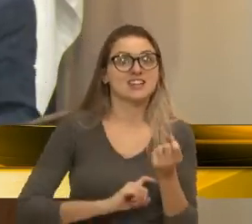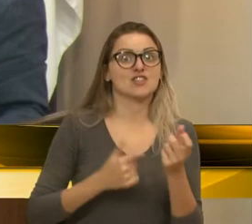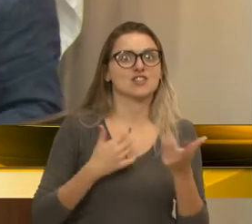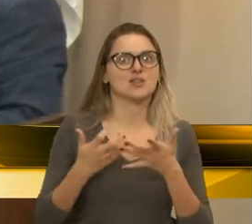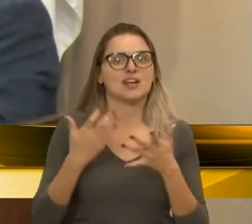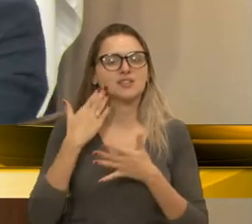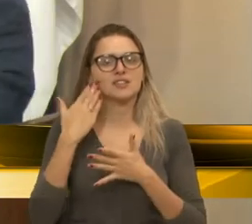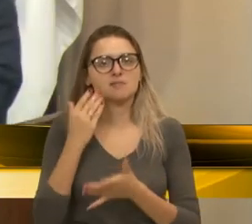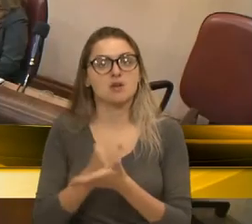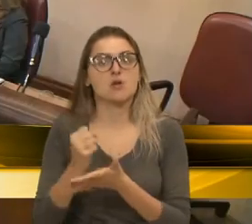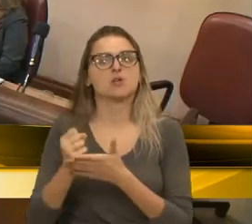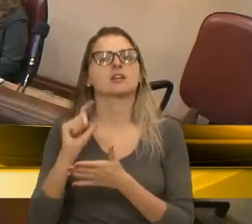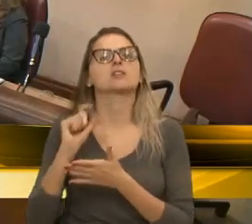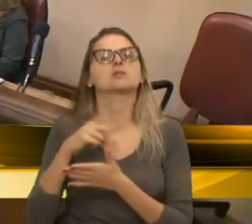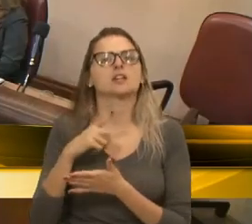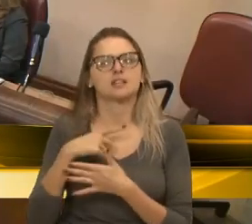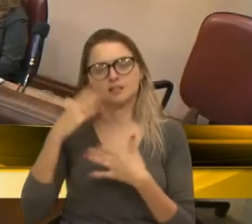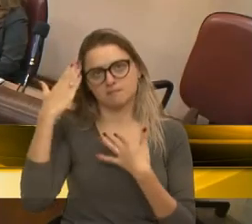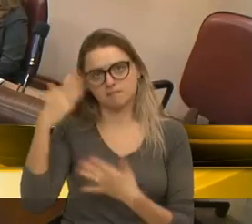Muito obrigado, senhor presidente.